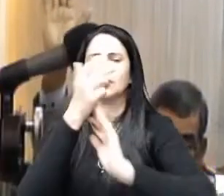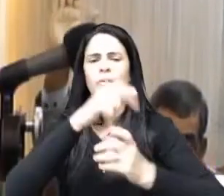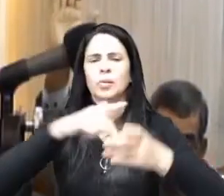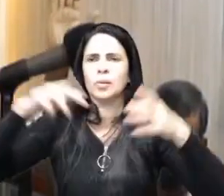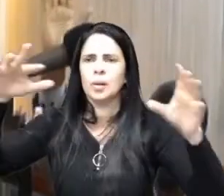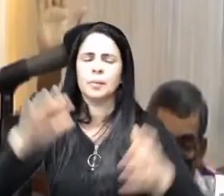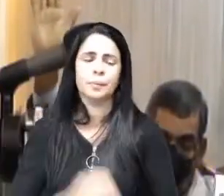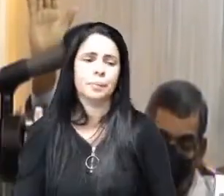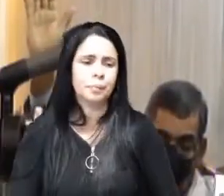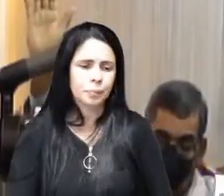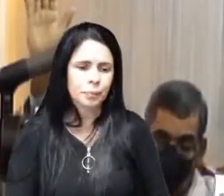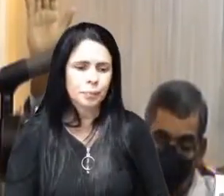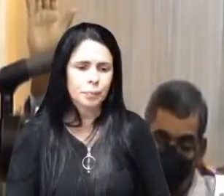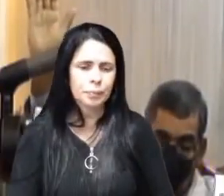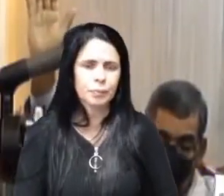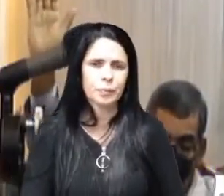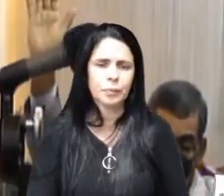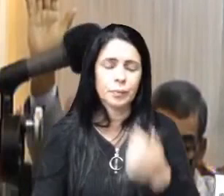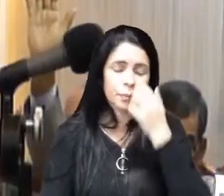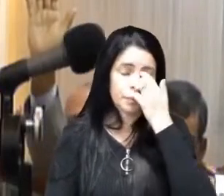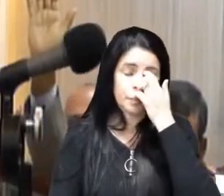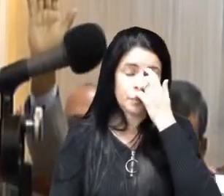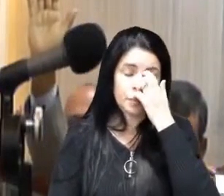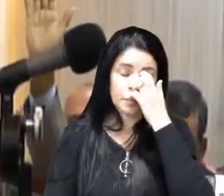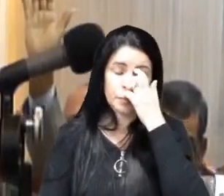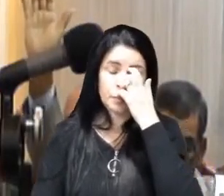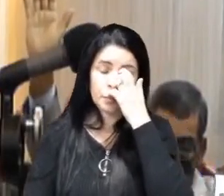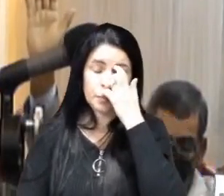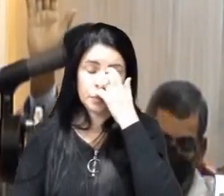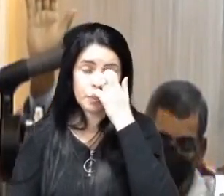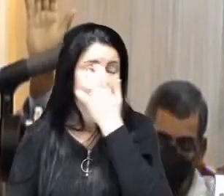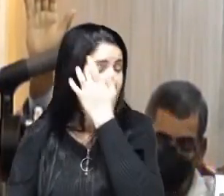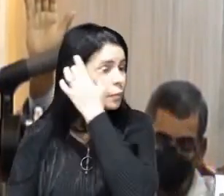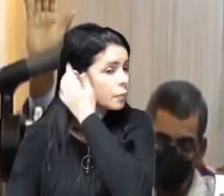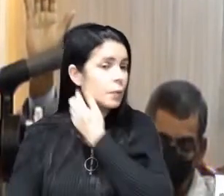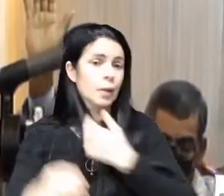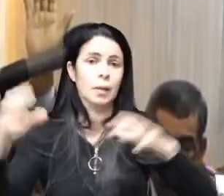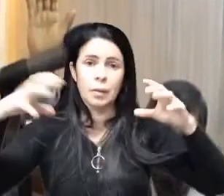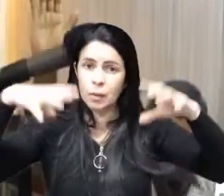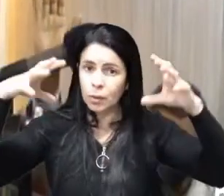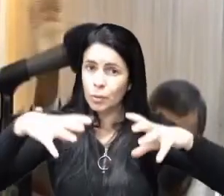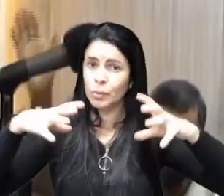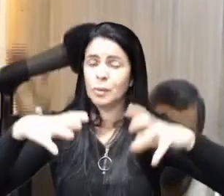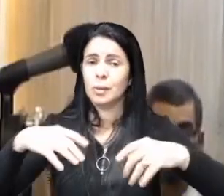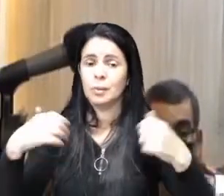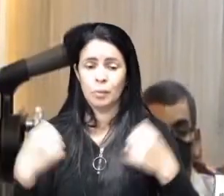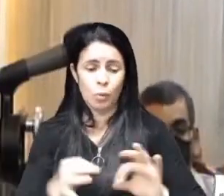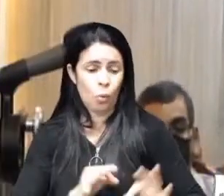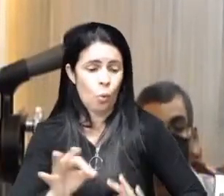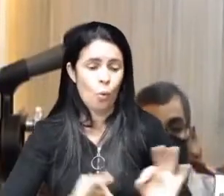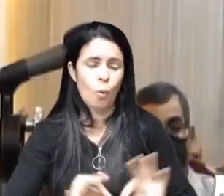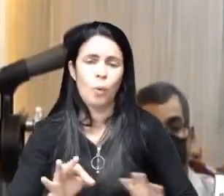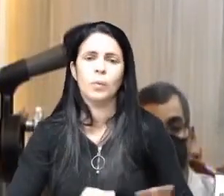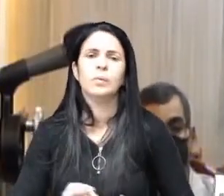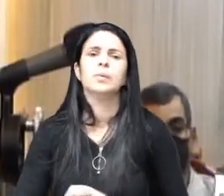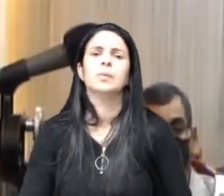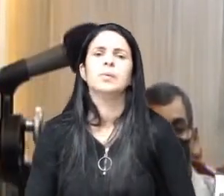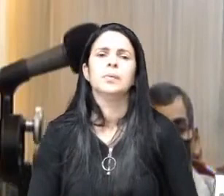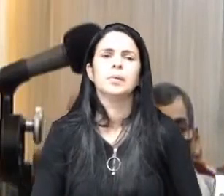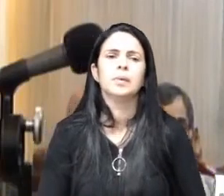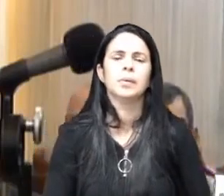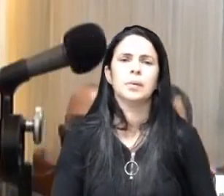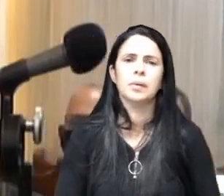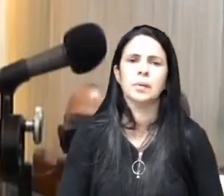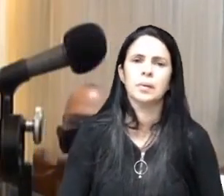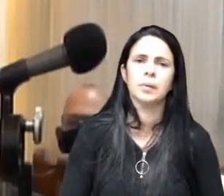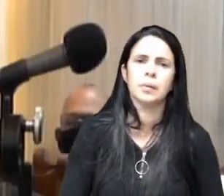serônia, essa chuva que prepara o fruto para a última colheita. Está chegando a hora